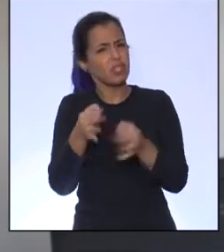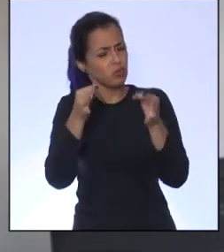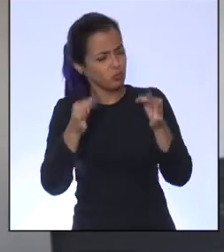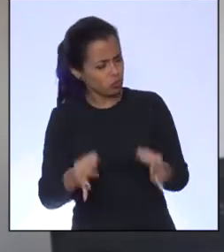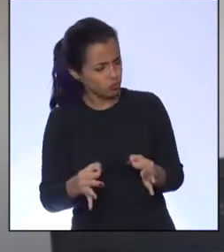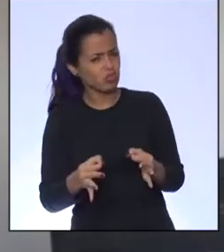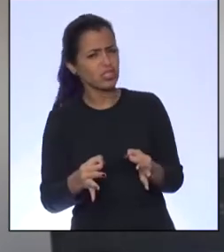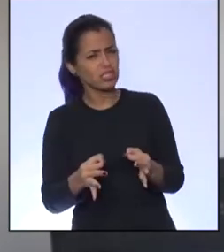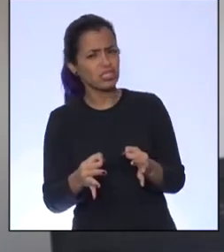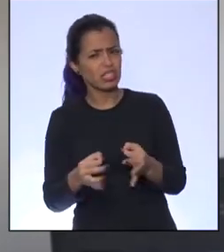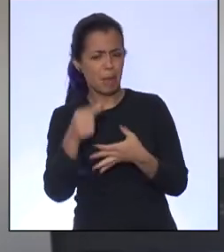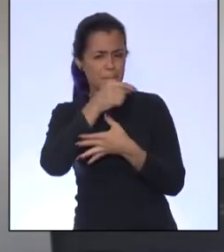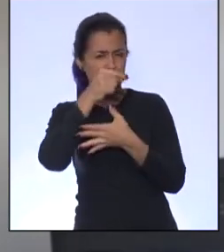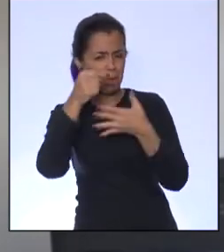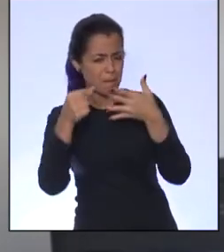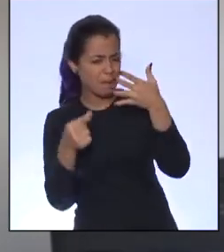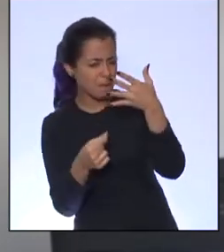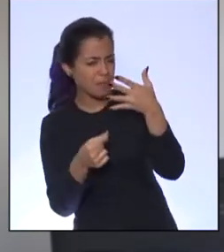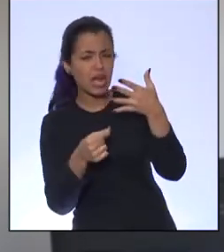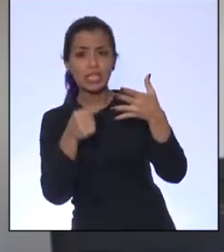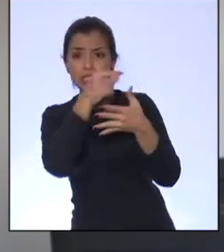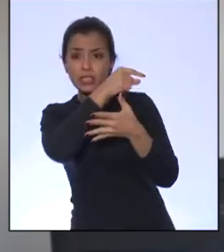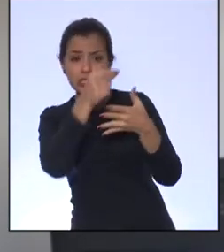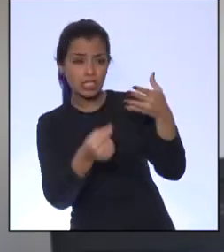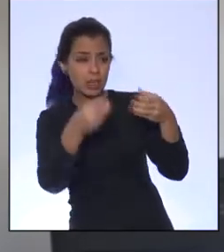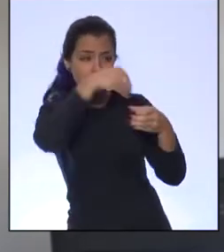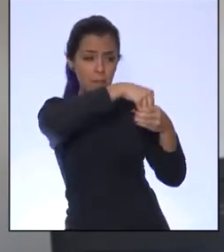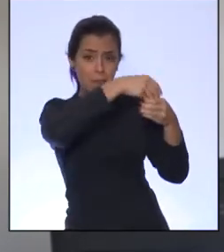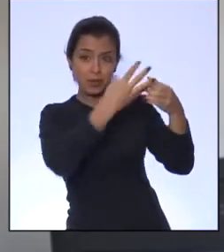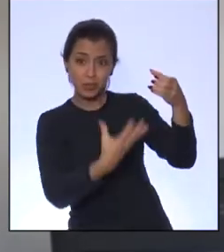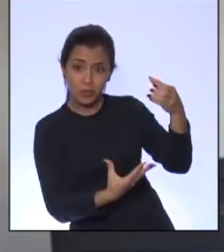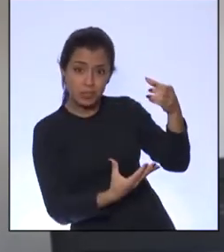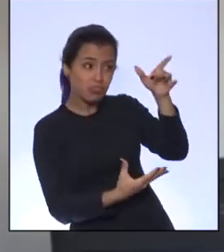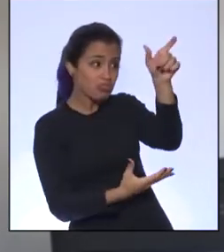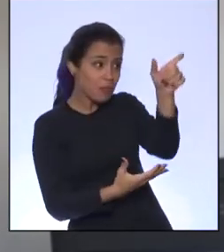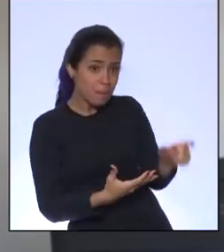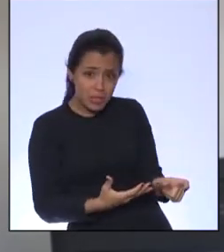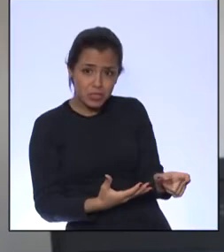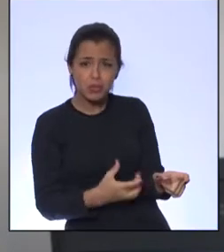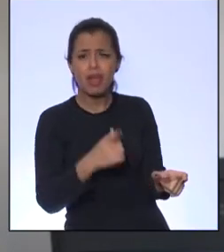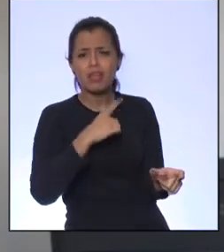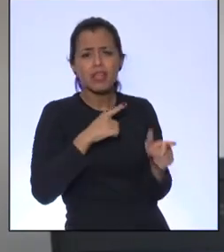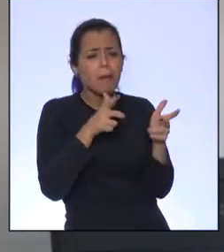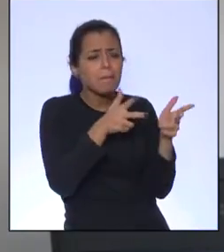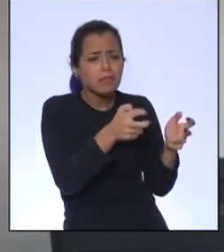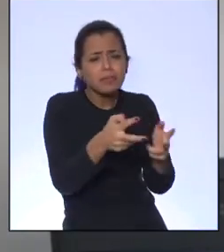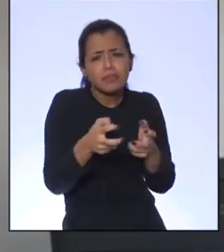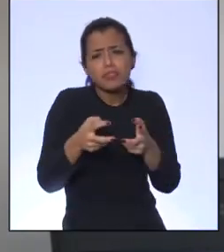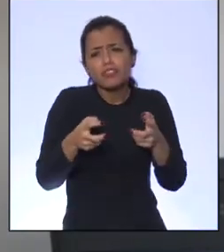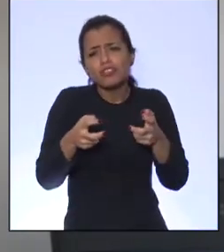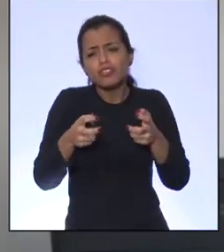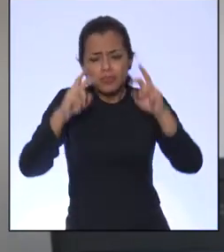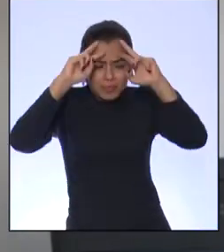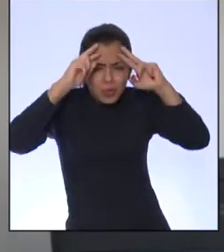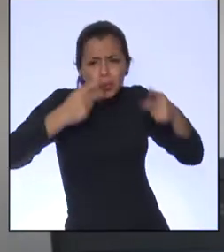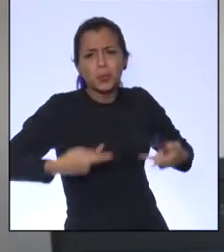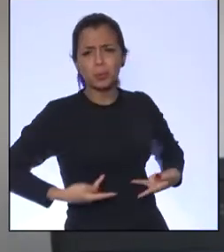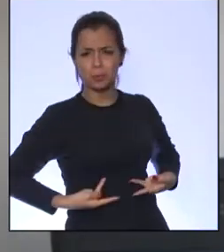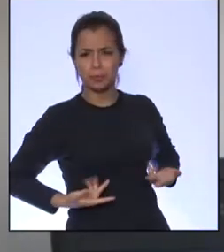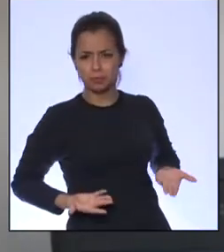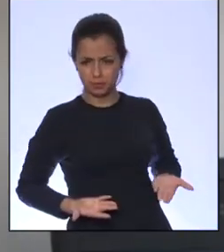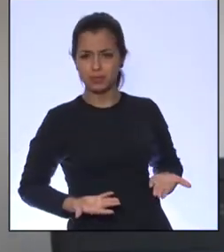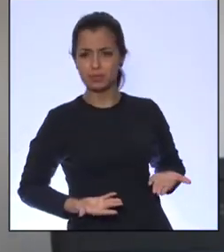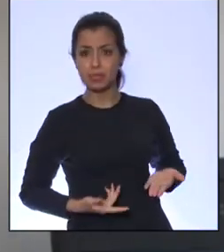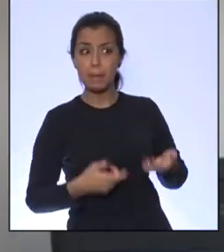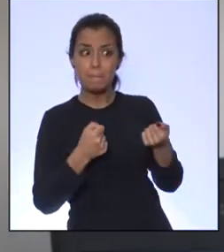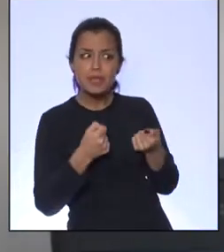humanos. Isso já é uma seleção de gente que tem esse olhar cuidadoso, que sabe que vai ter que aprender a usar